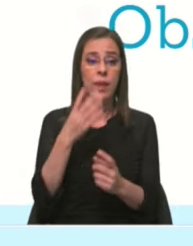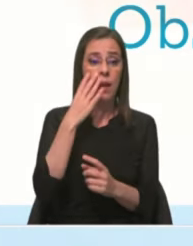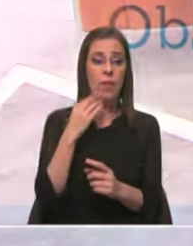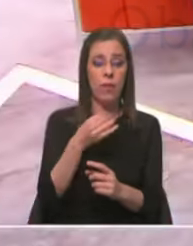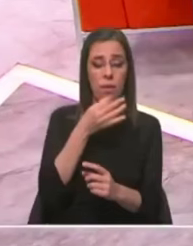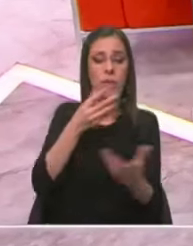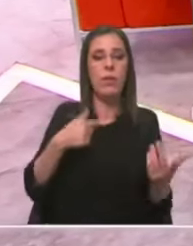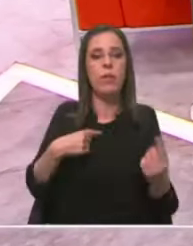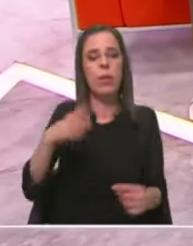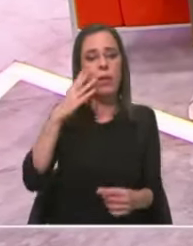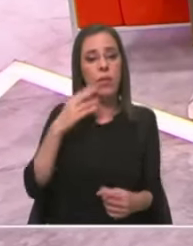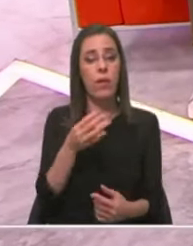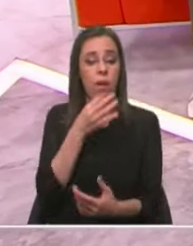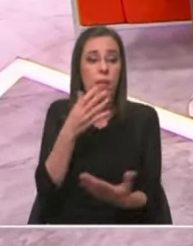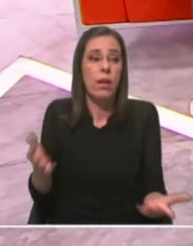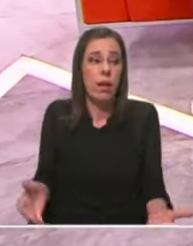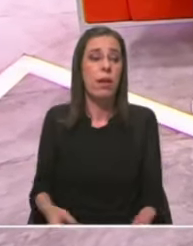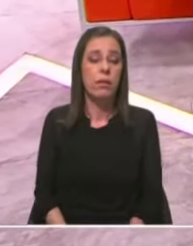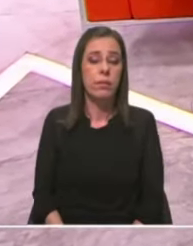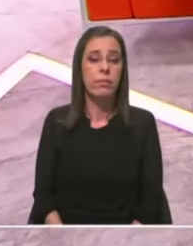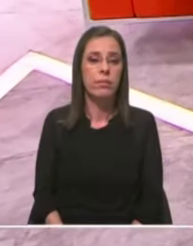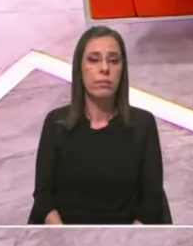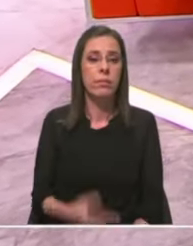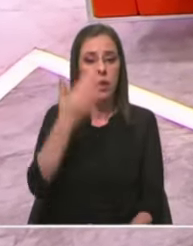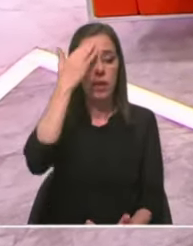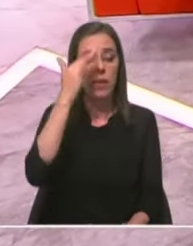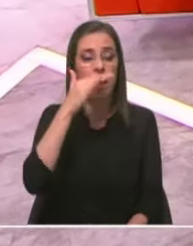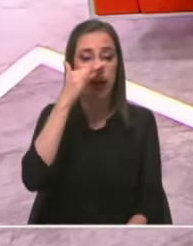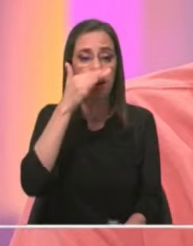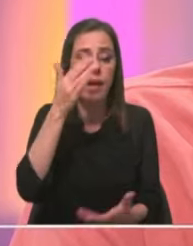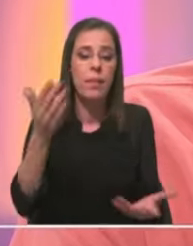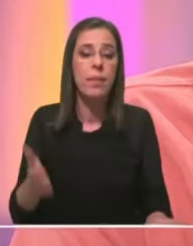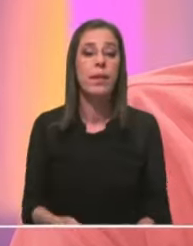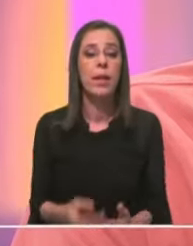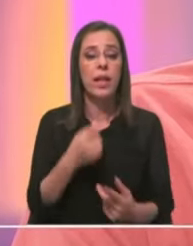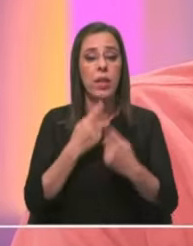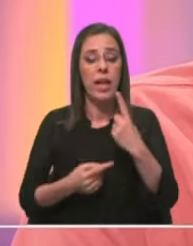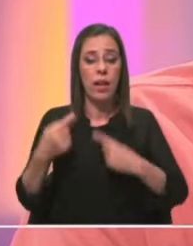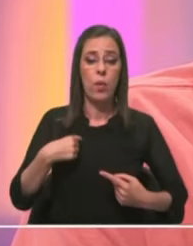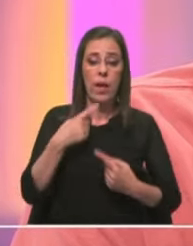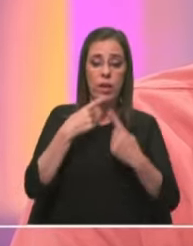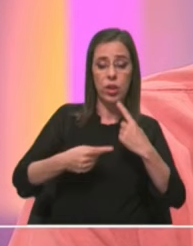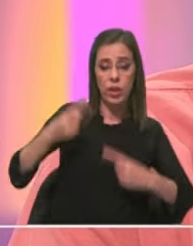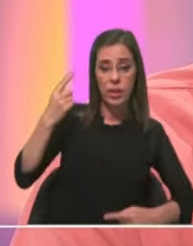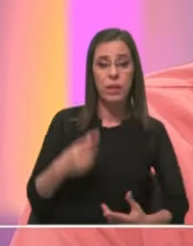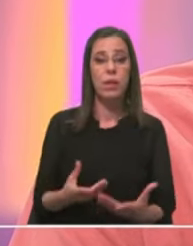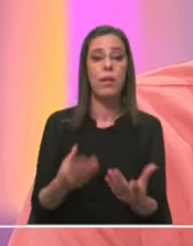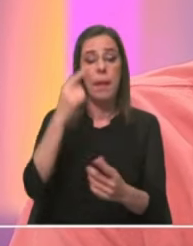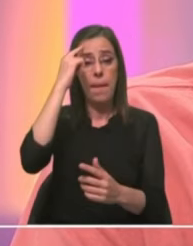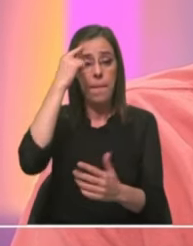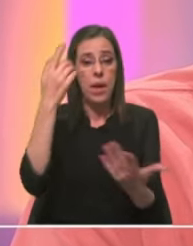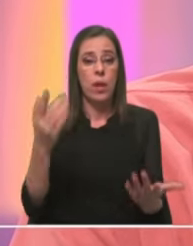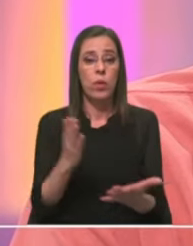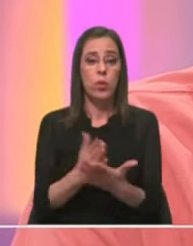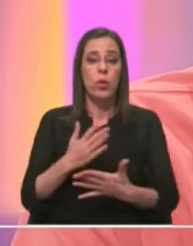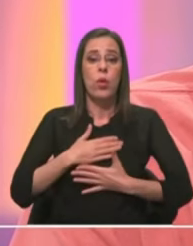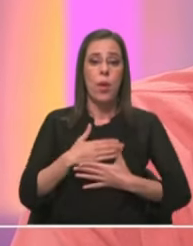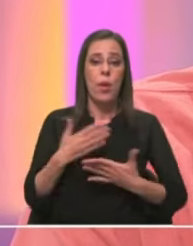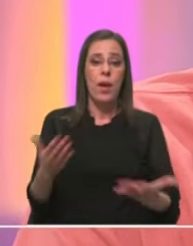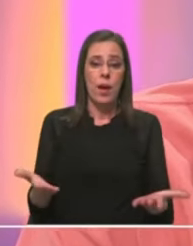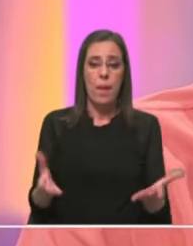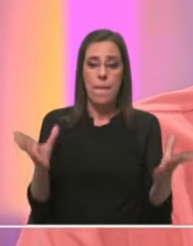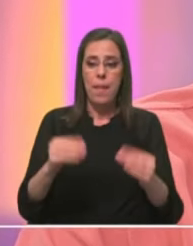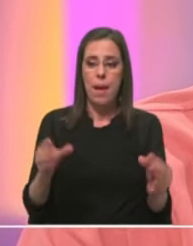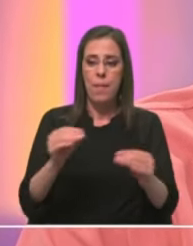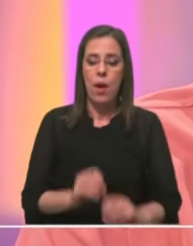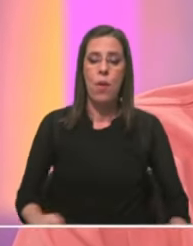vergonha de falar tinha vergonha de falar achava que era Mania Claro er eras esquisito era esquisito e quando maluca era só eu não não havia